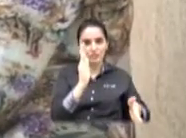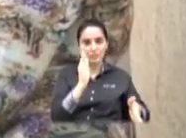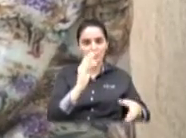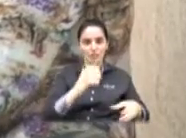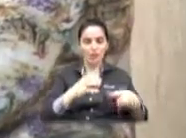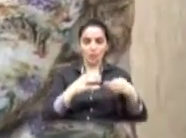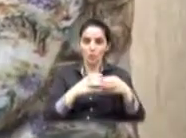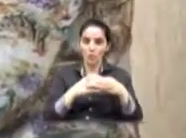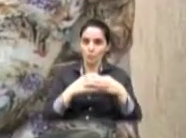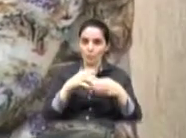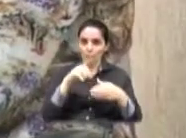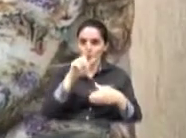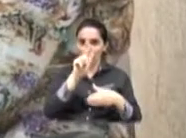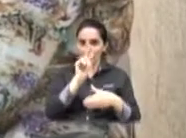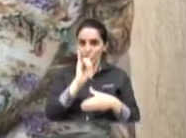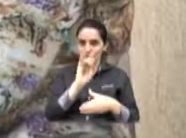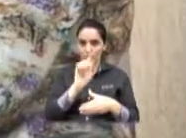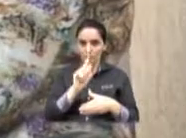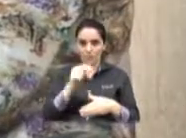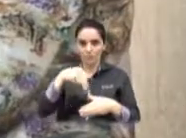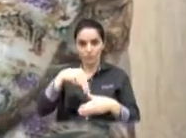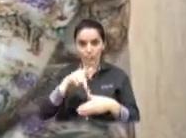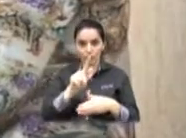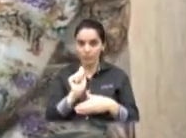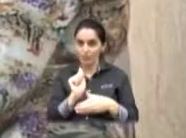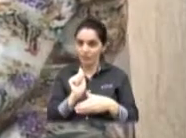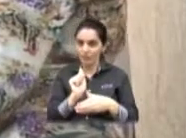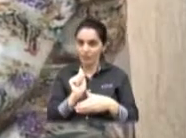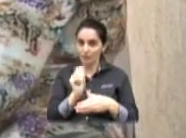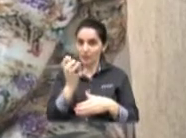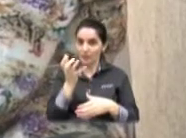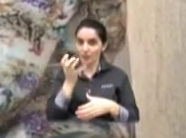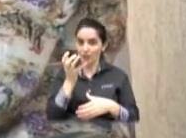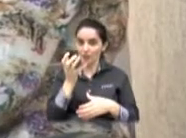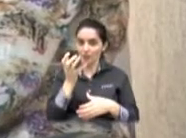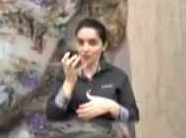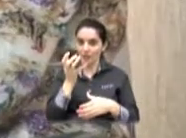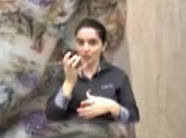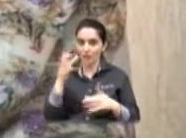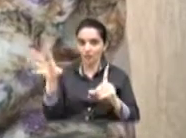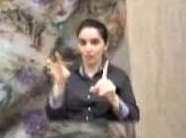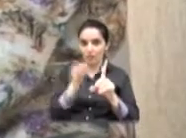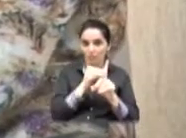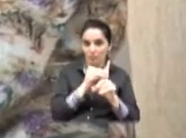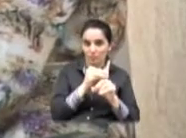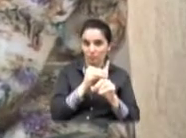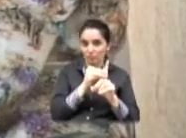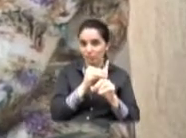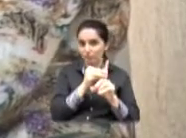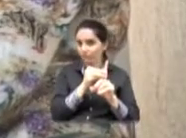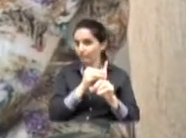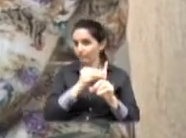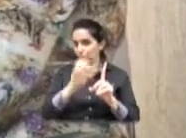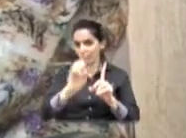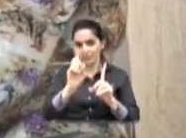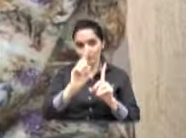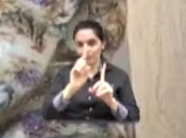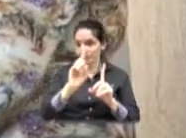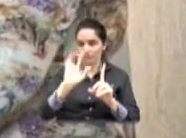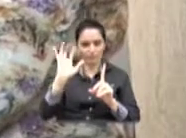escolar diminuir o número de gravidez na adolescência e diminuir a questão da violência